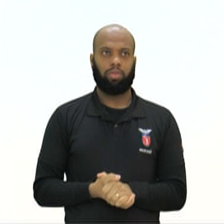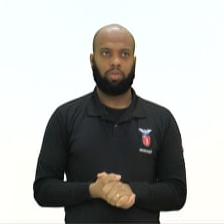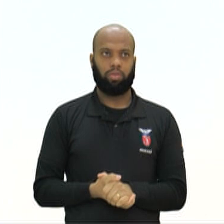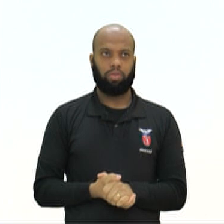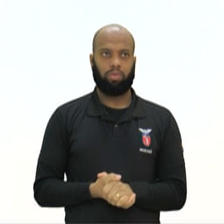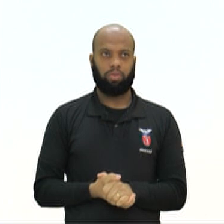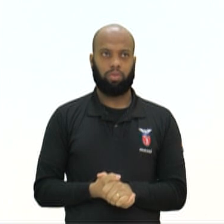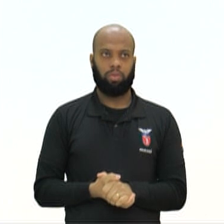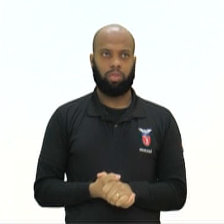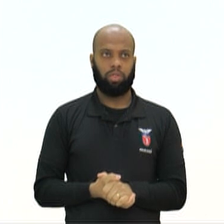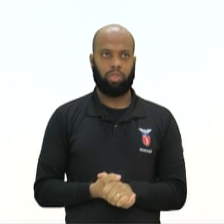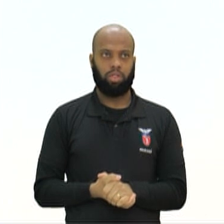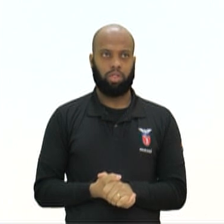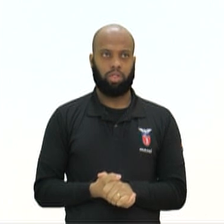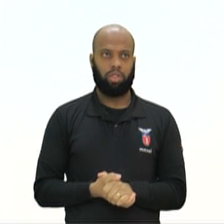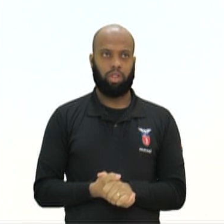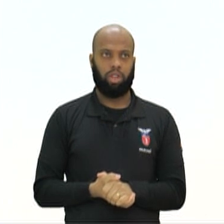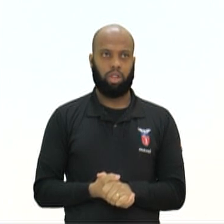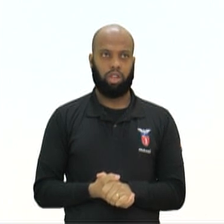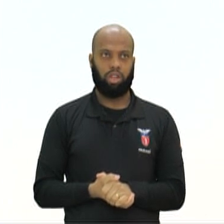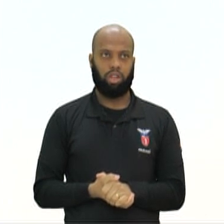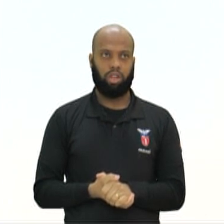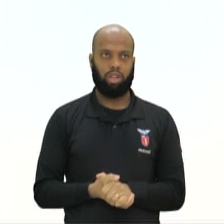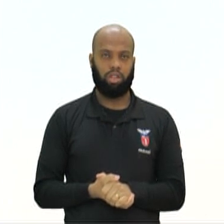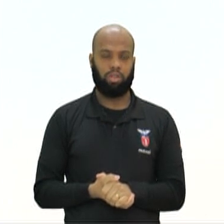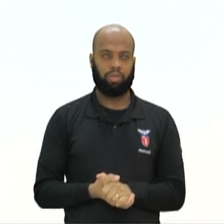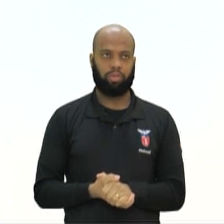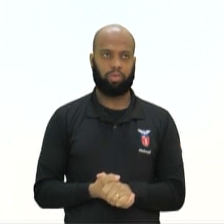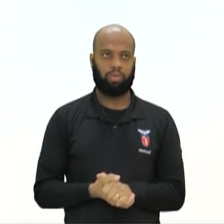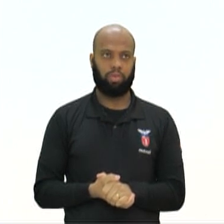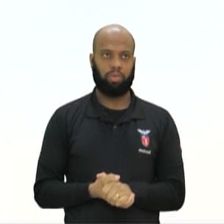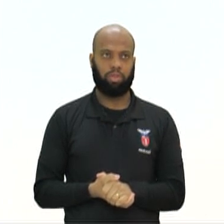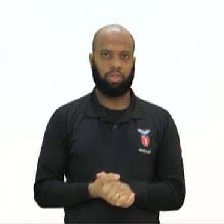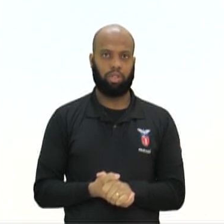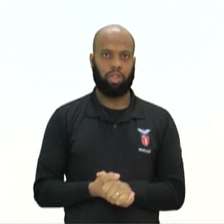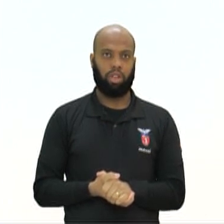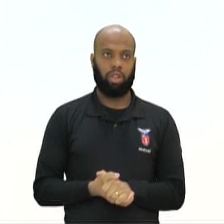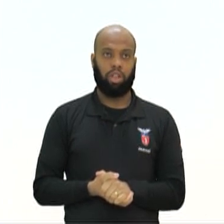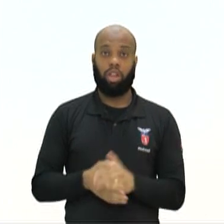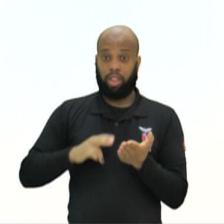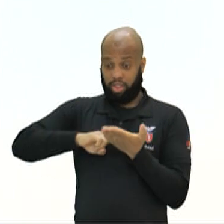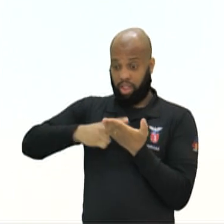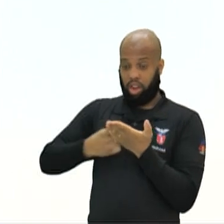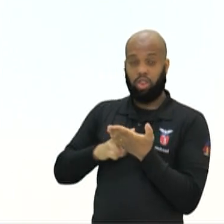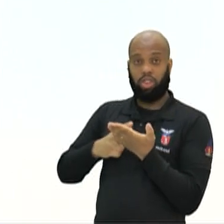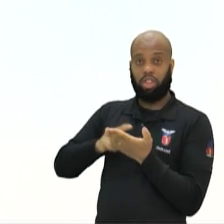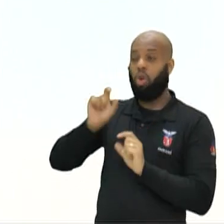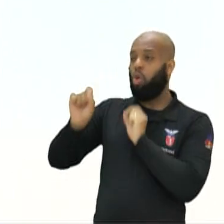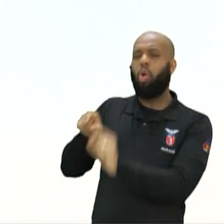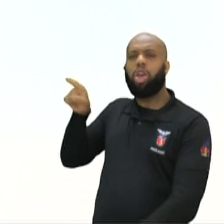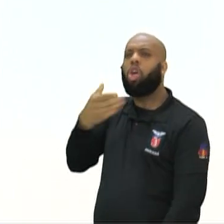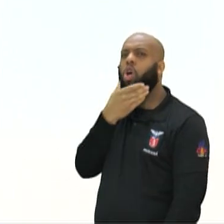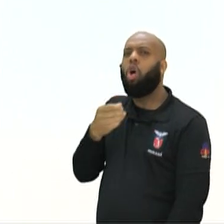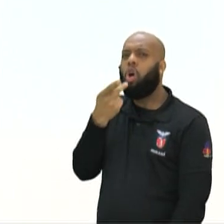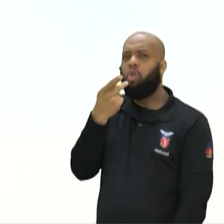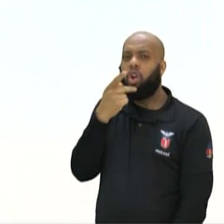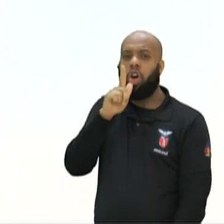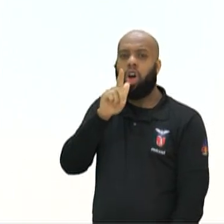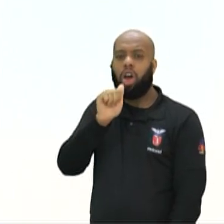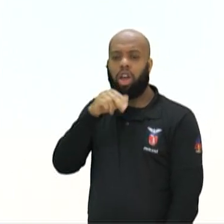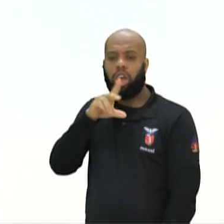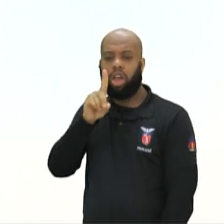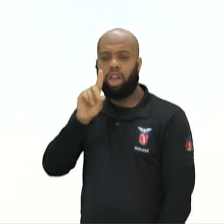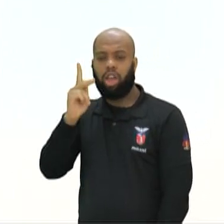to die tomorrow. Learn as if you were to live forever. Em português significa: viva como se